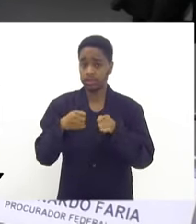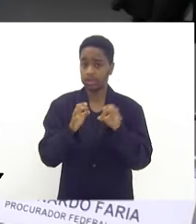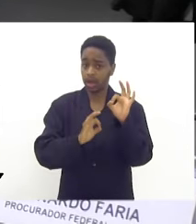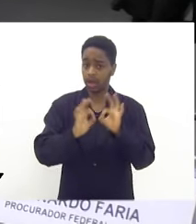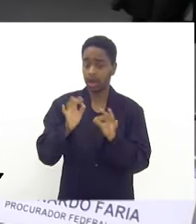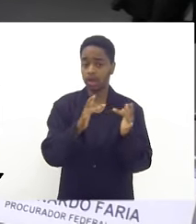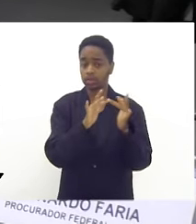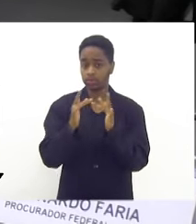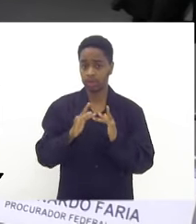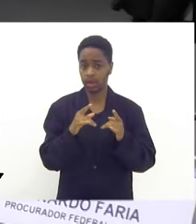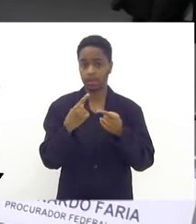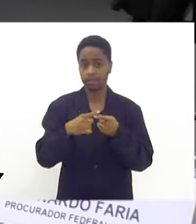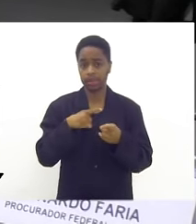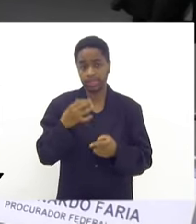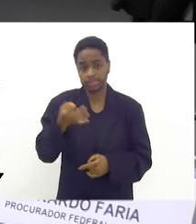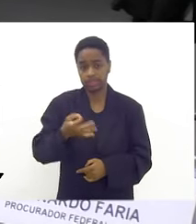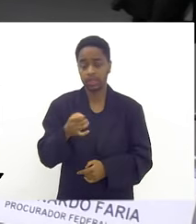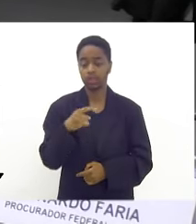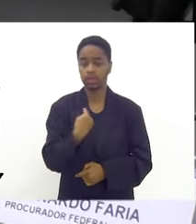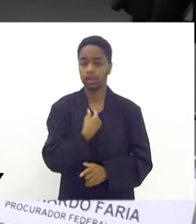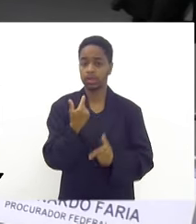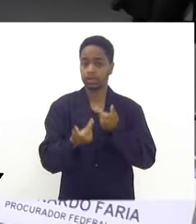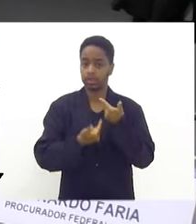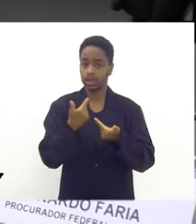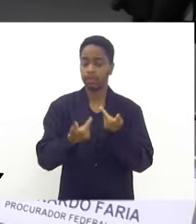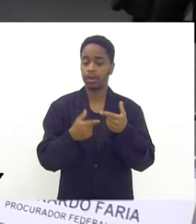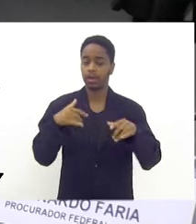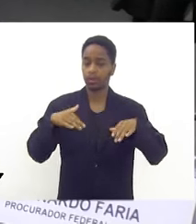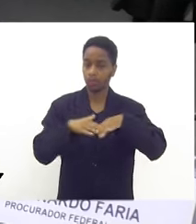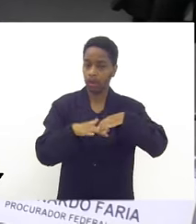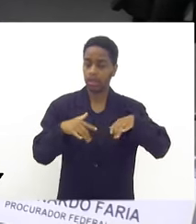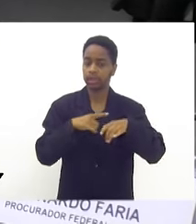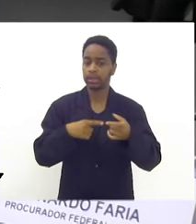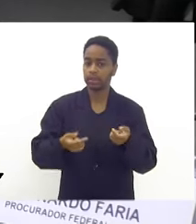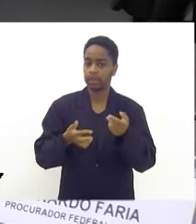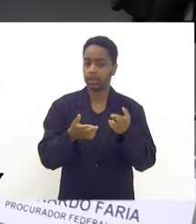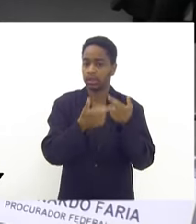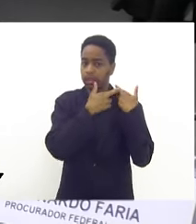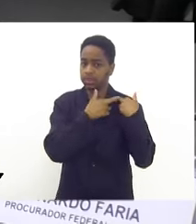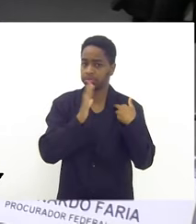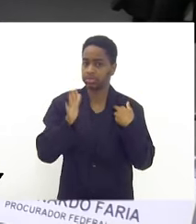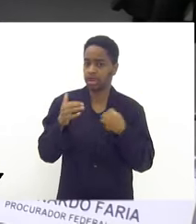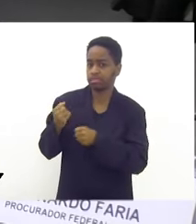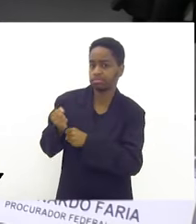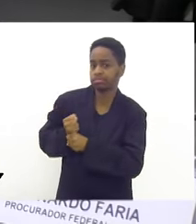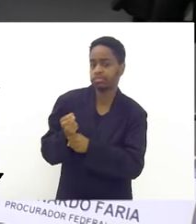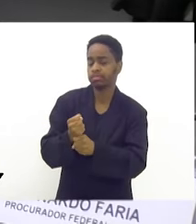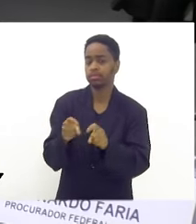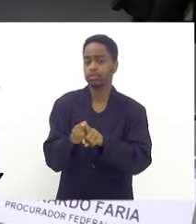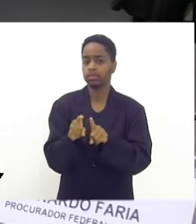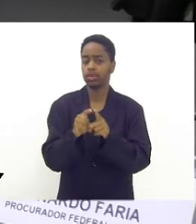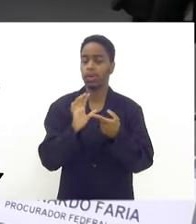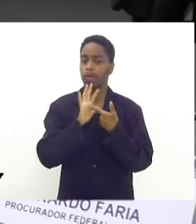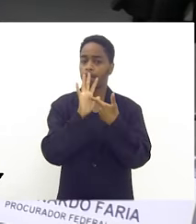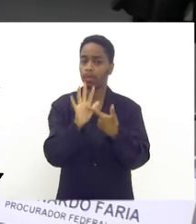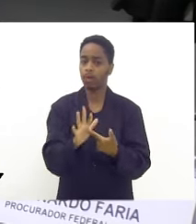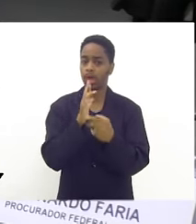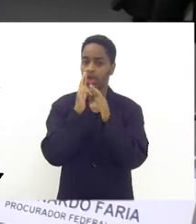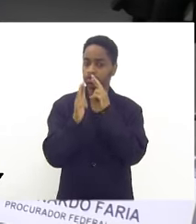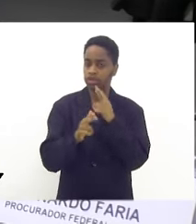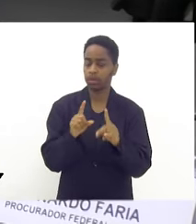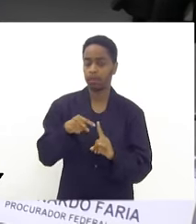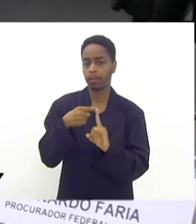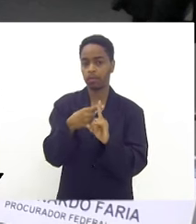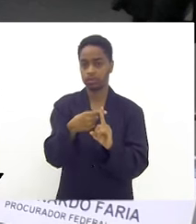garantir o Ibama trabalha na Bahia de Guanabara com competências materiais e objetivas há muito há muito tempo e traz traz resultados muito